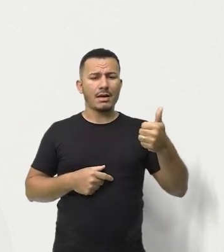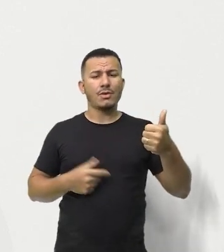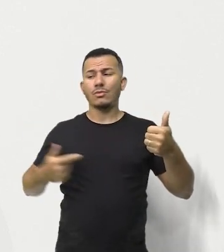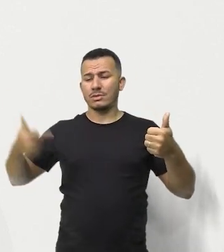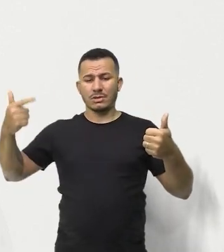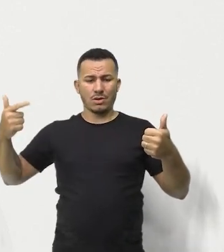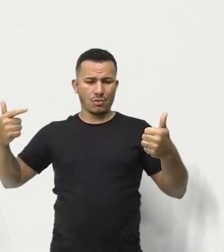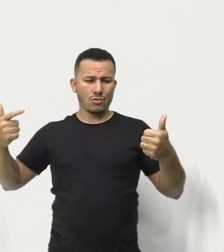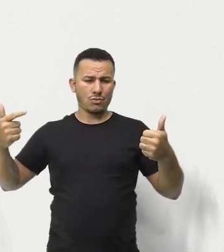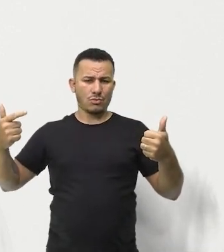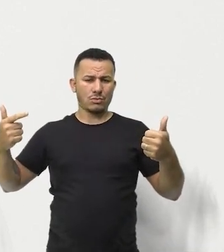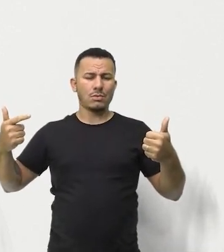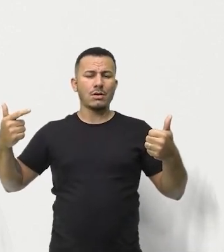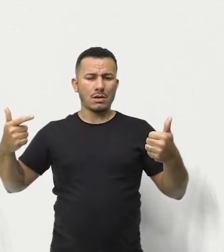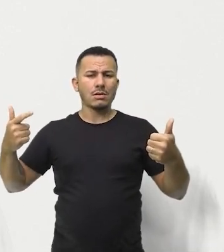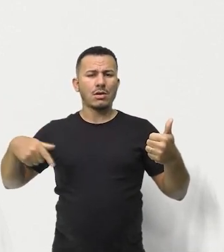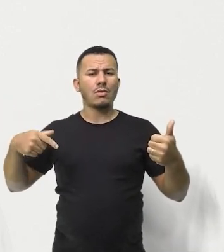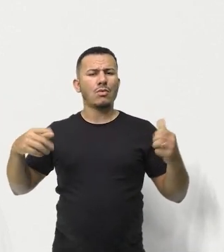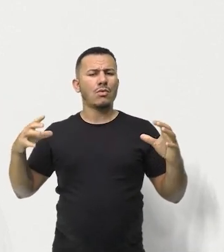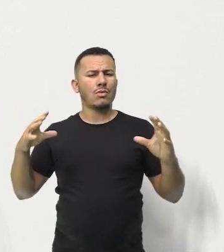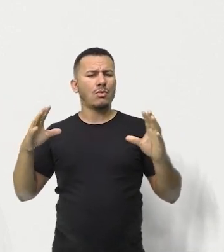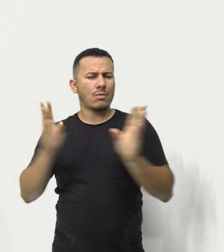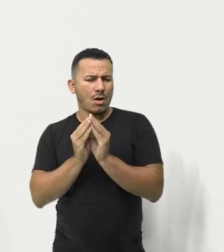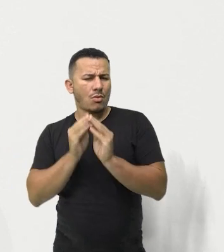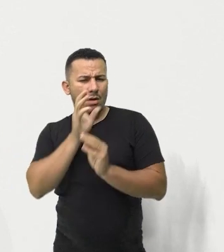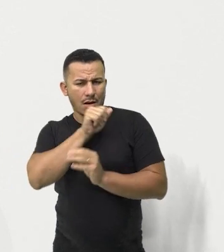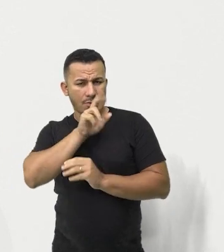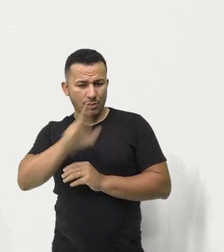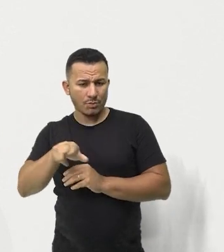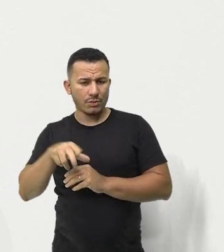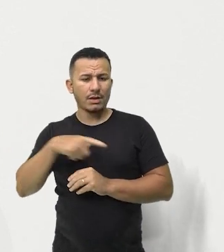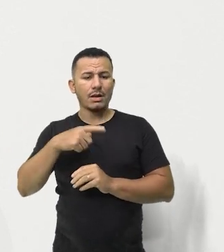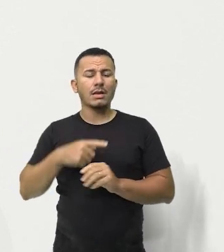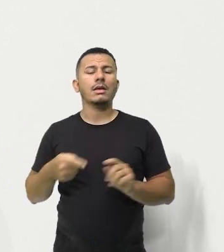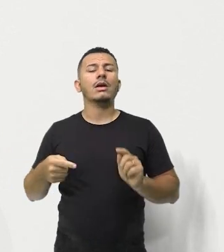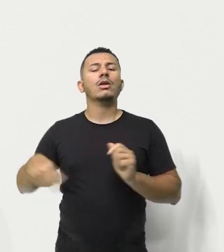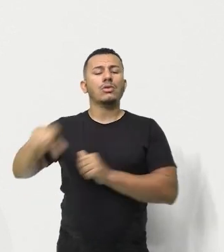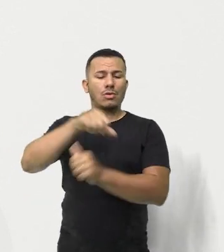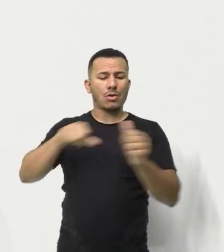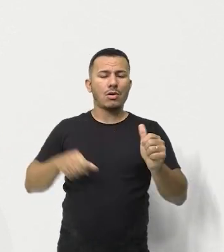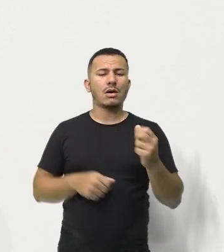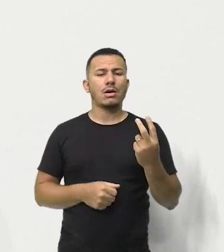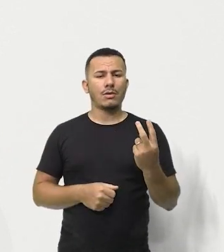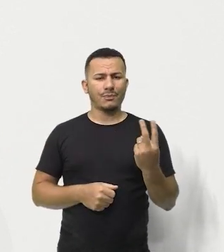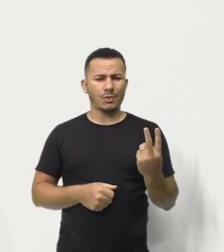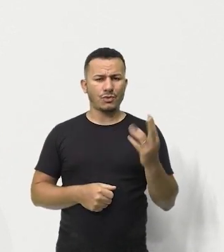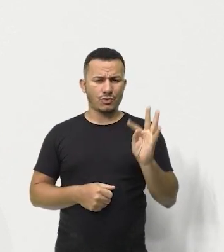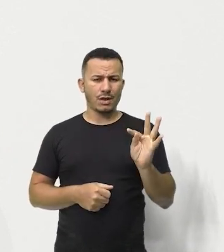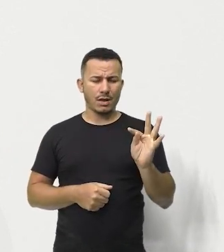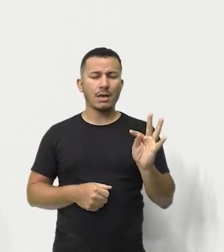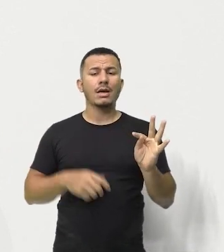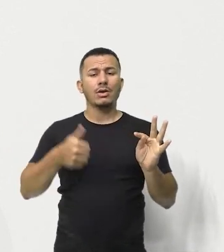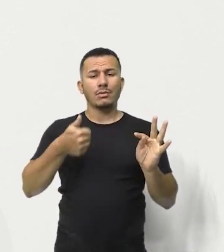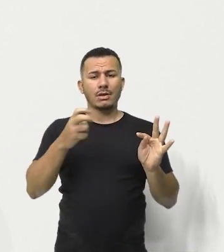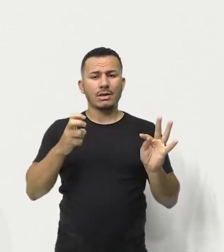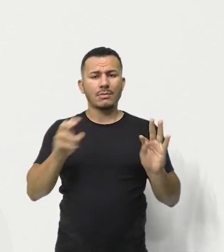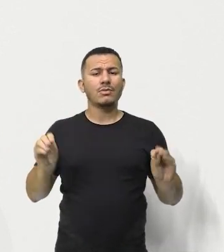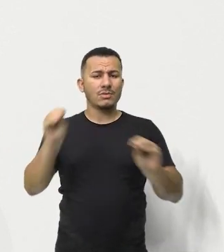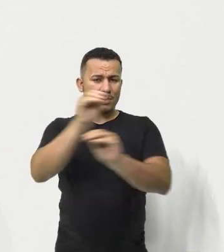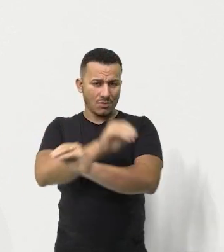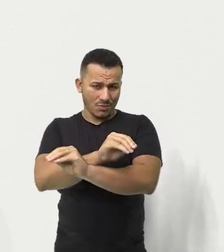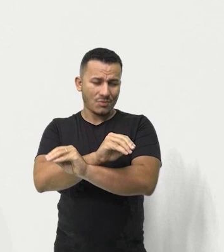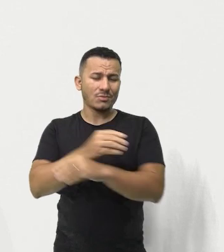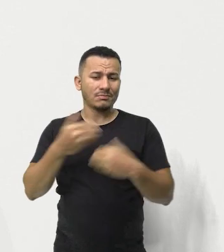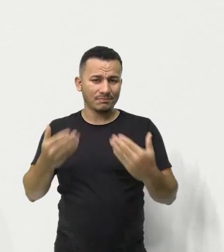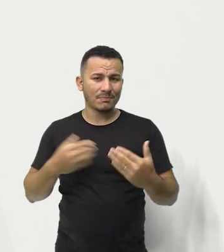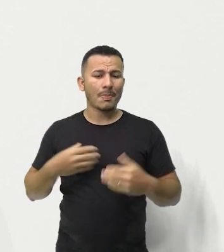reforçando, olha, está aqui a resolução. Primeiro membro, segundo membro. Pelo processo otimizado, o 2t passou